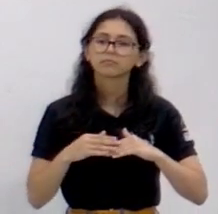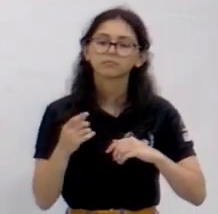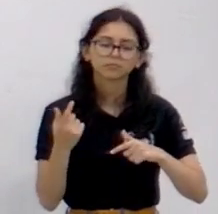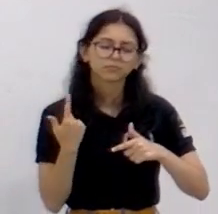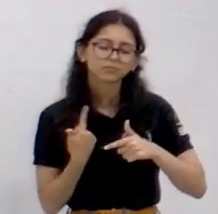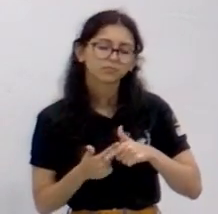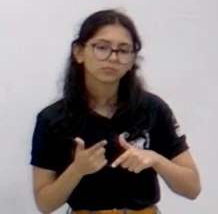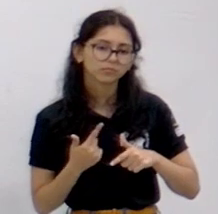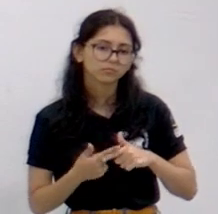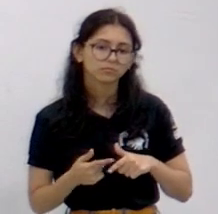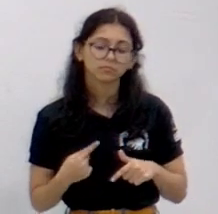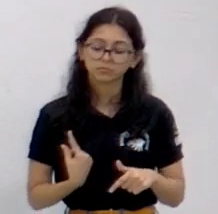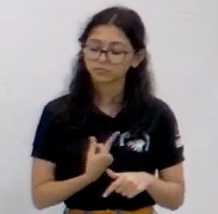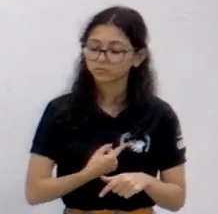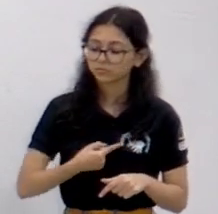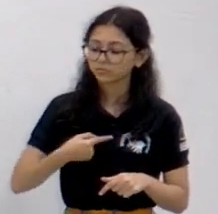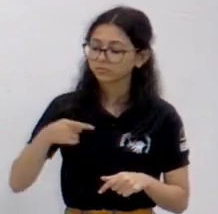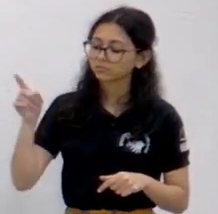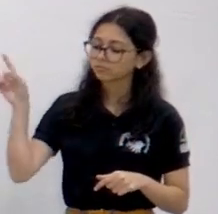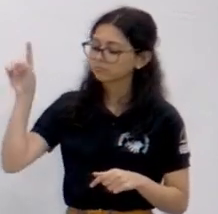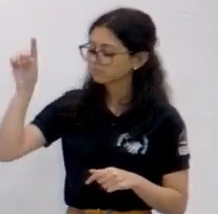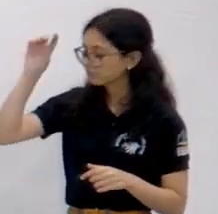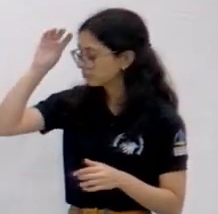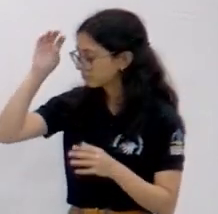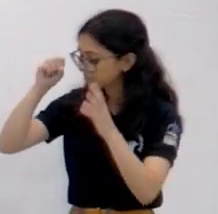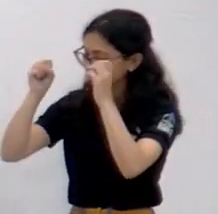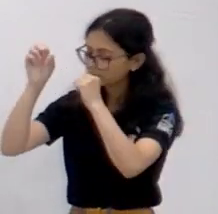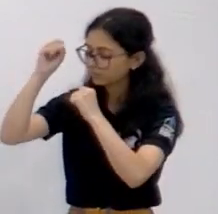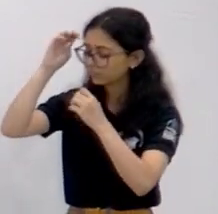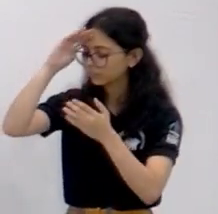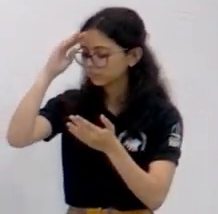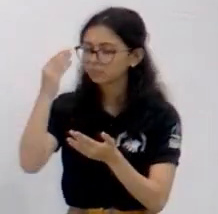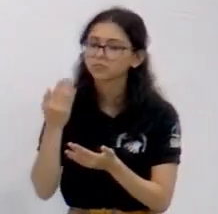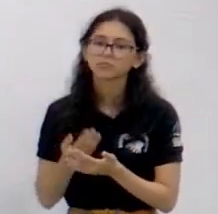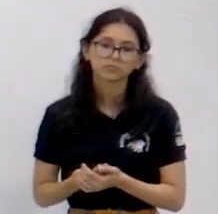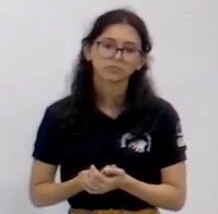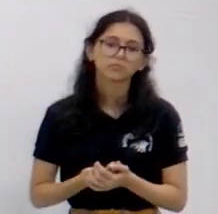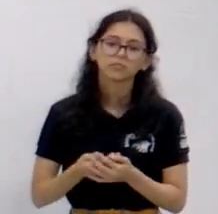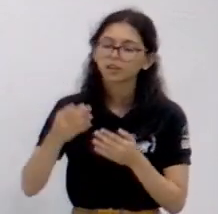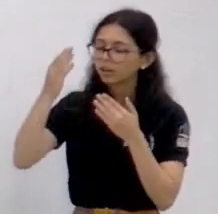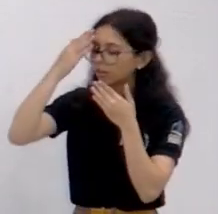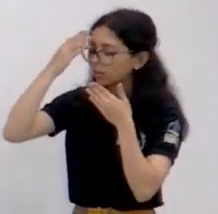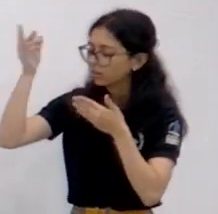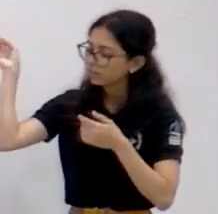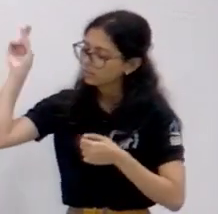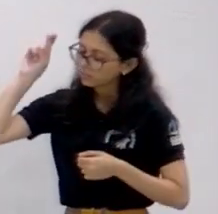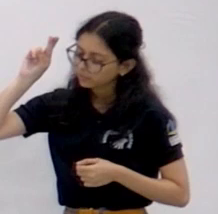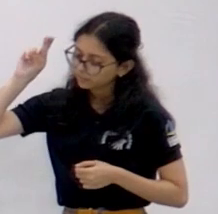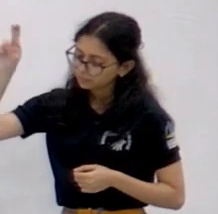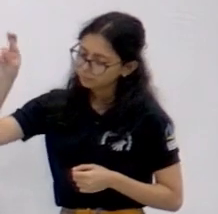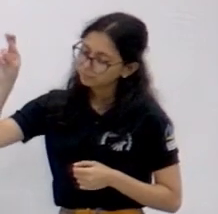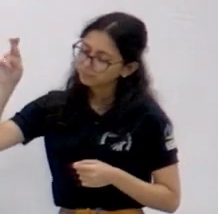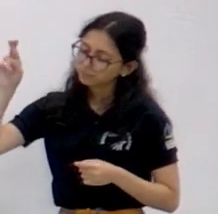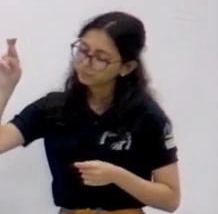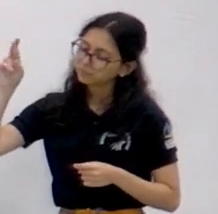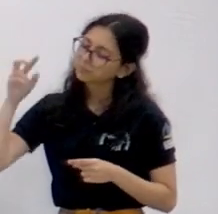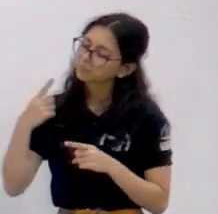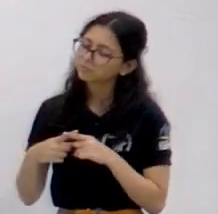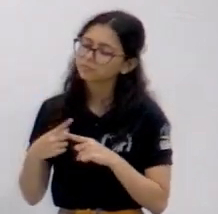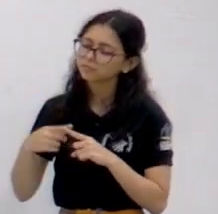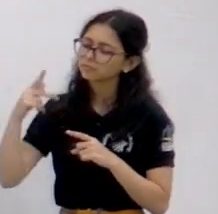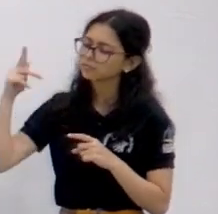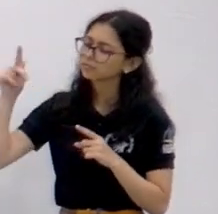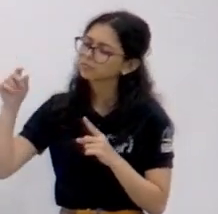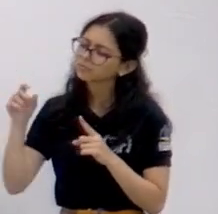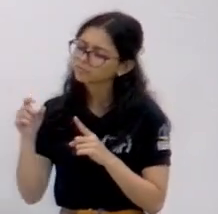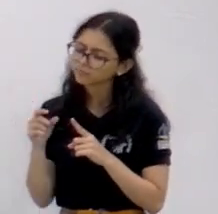e a depender do Senhor. Muito obrigado, Senhor, muito obrigado, porque na Tua Palavra, nós